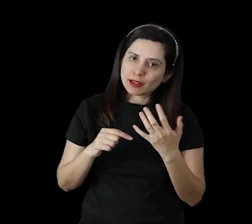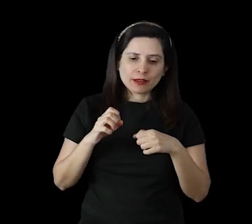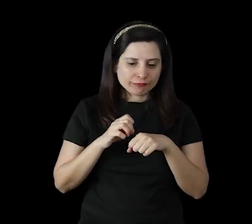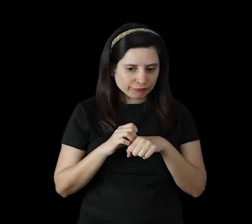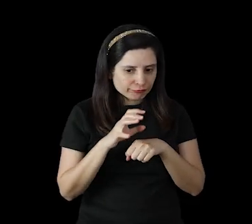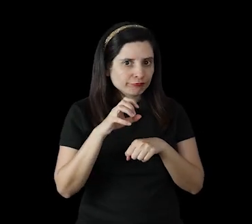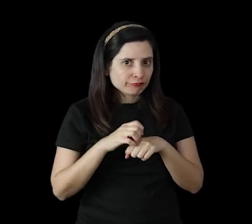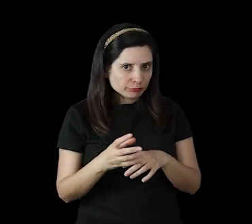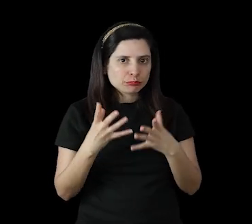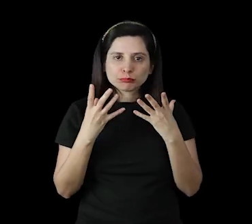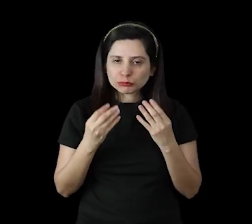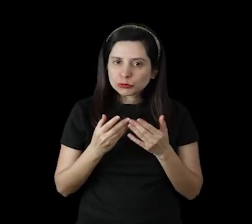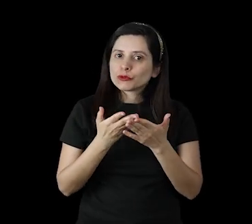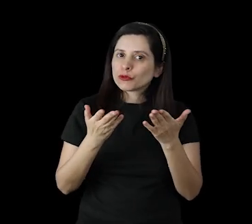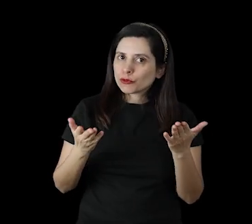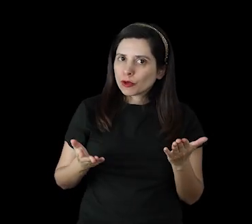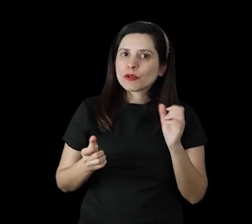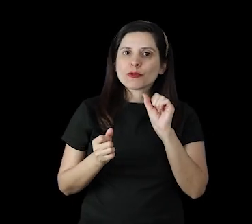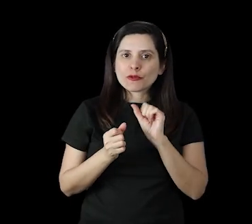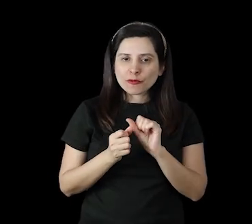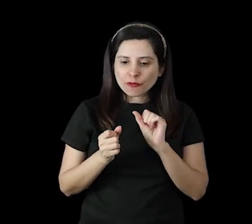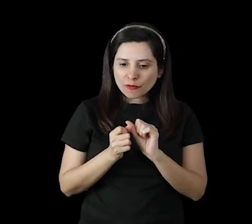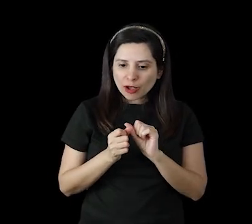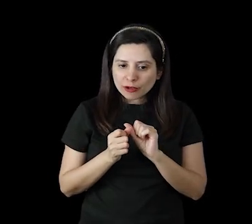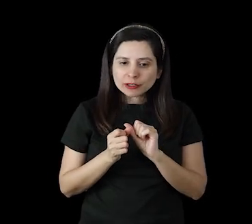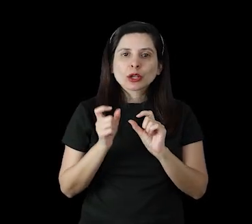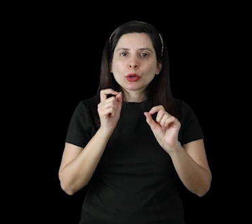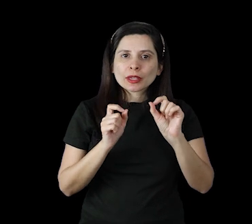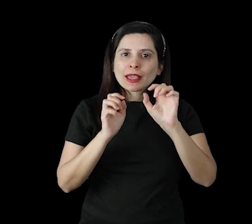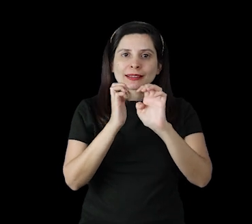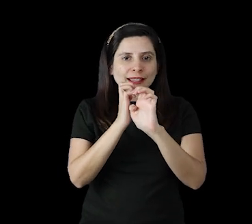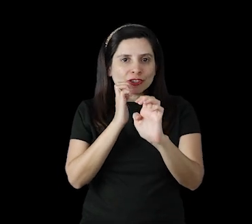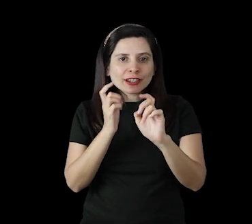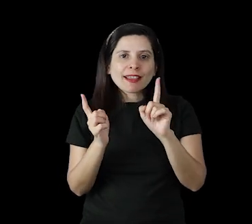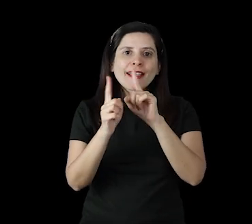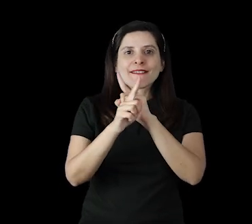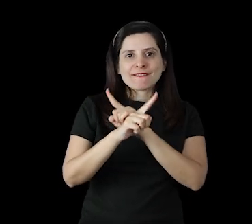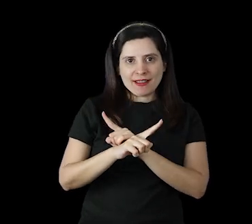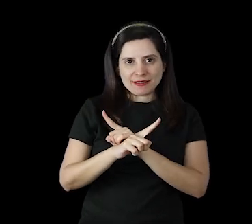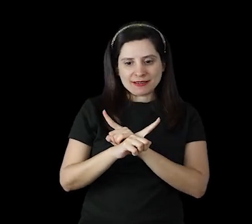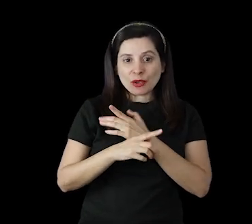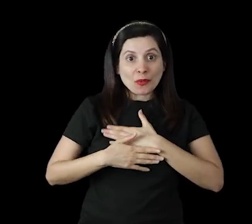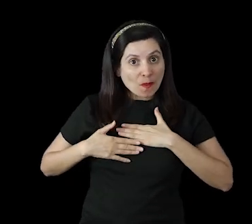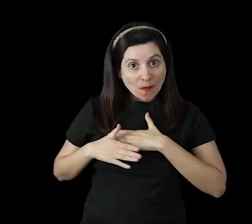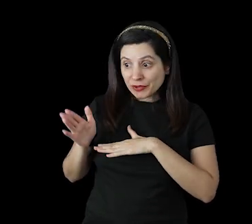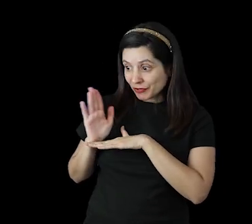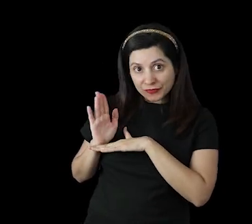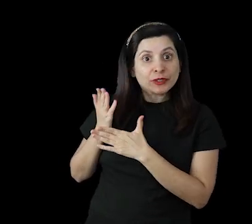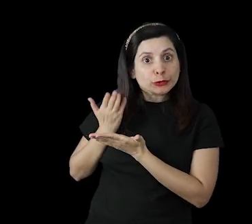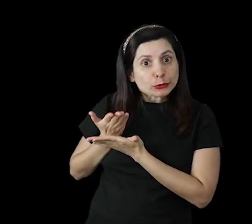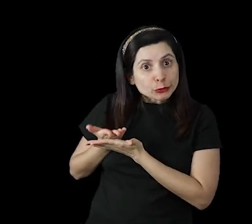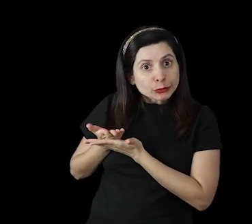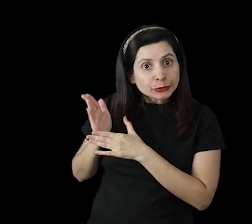recomendo muito que vocês façam essa engenharia reversa, assim. Você gosta de tal filme?